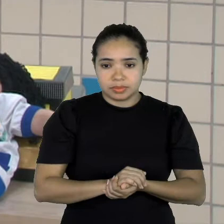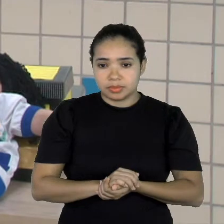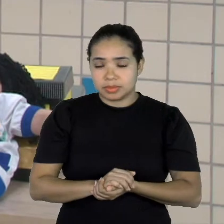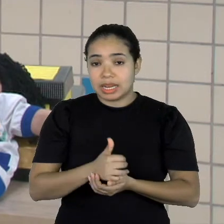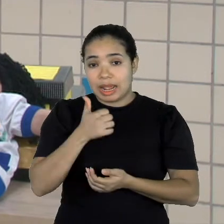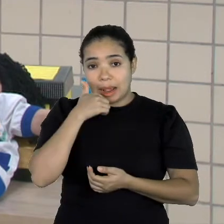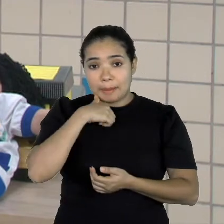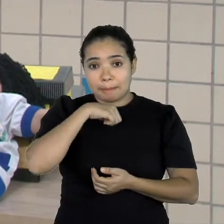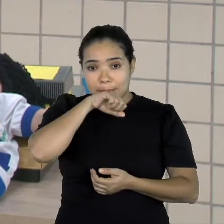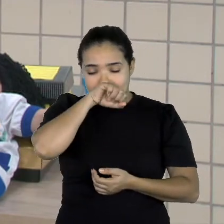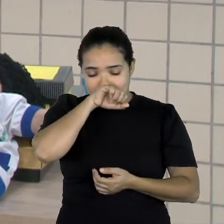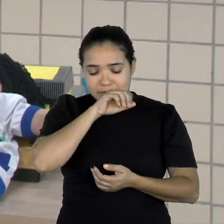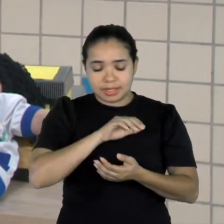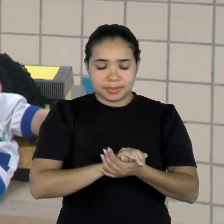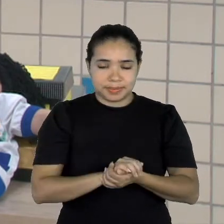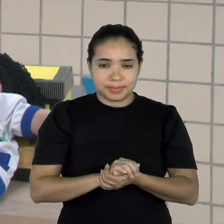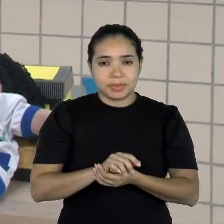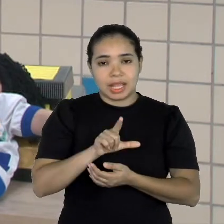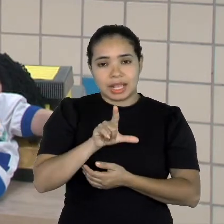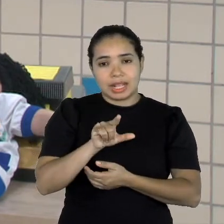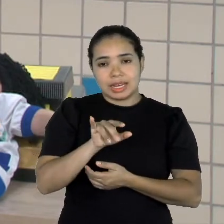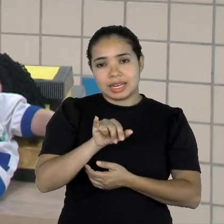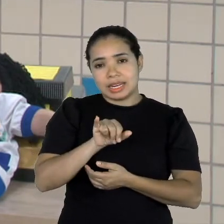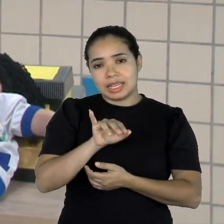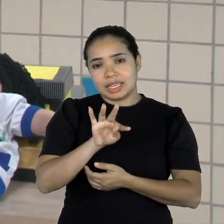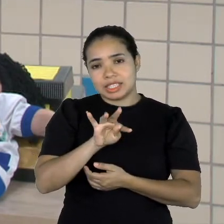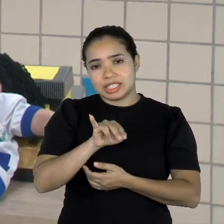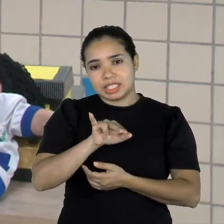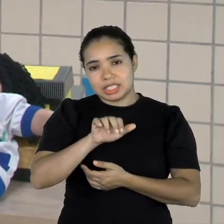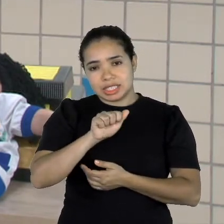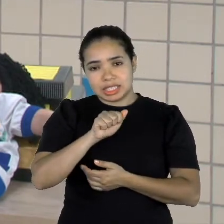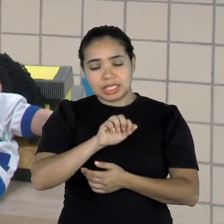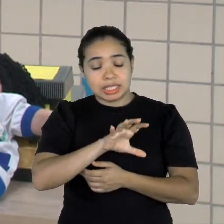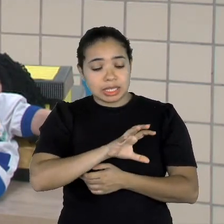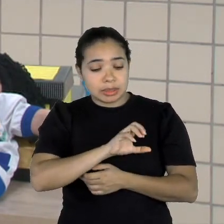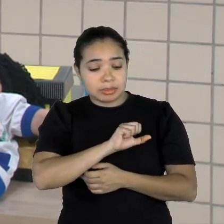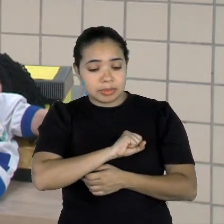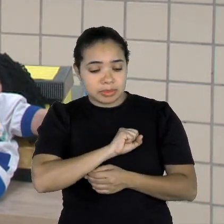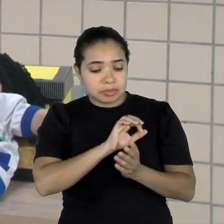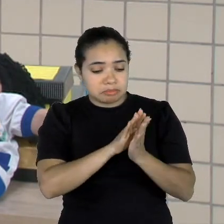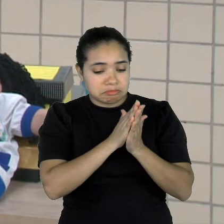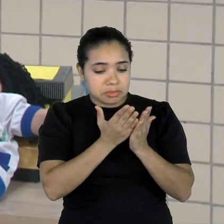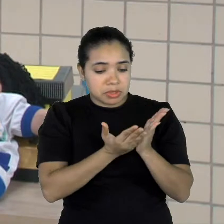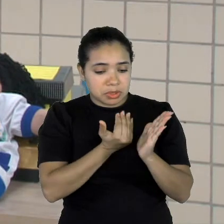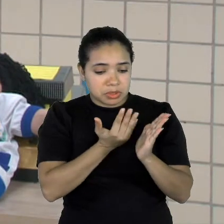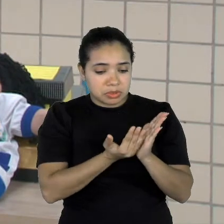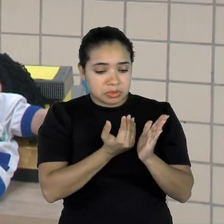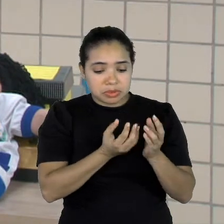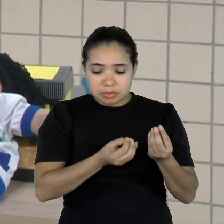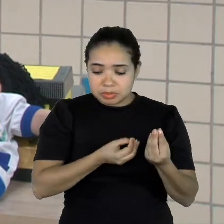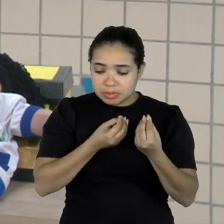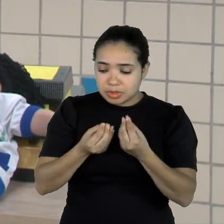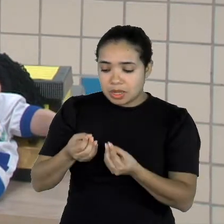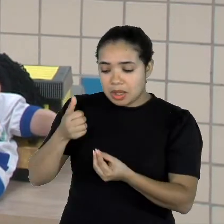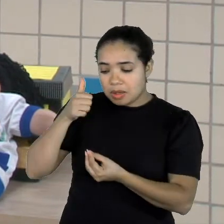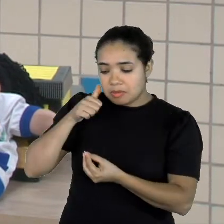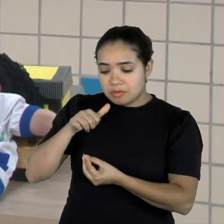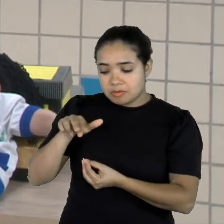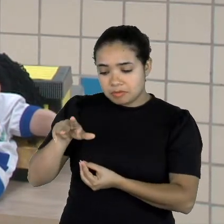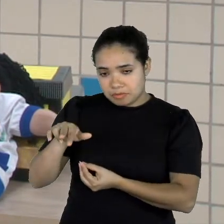da mãe dela. Ó. Lidiane, catadora de lixo, tem um amor muito grande por livros e passou isso para sua filha